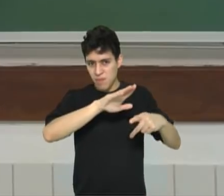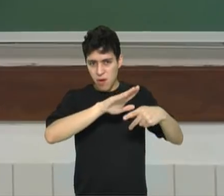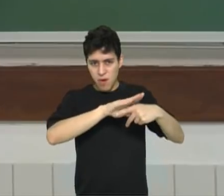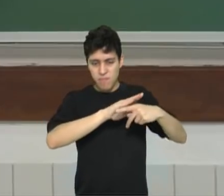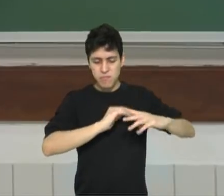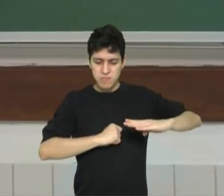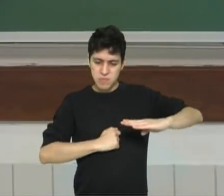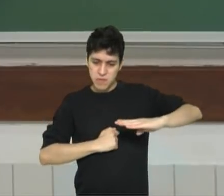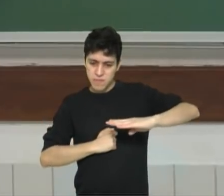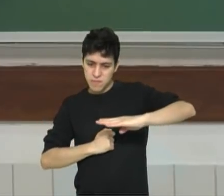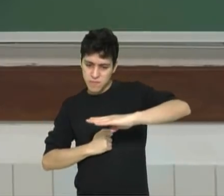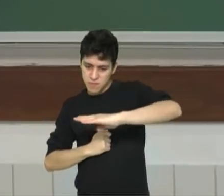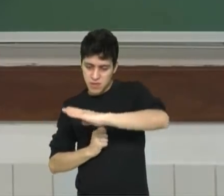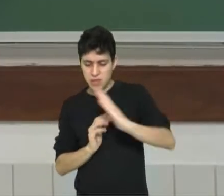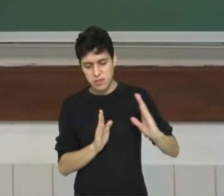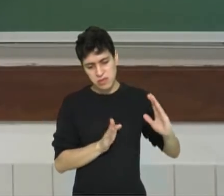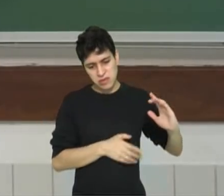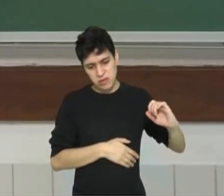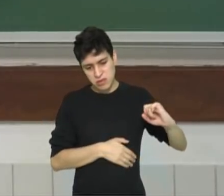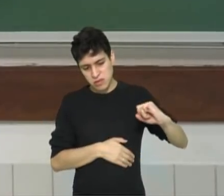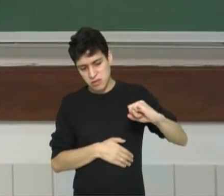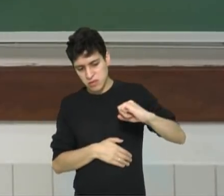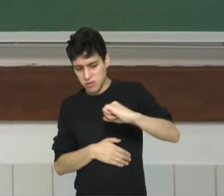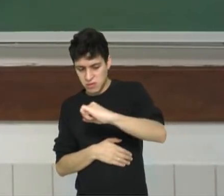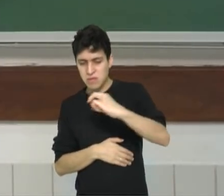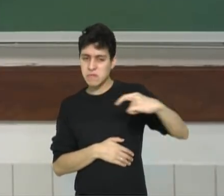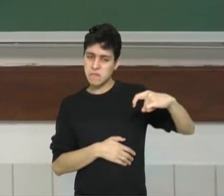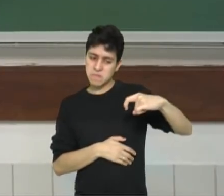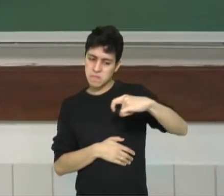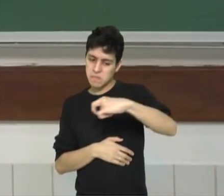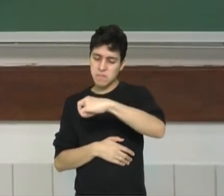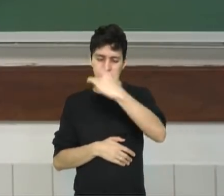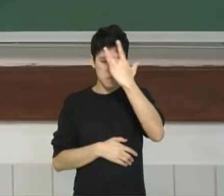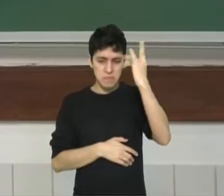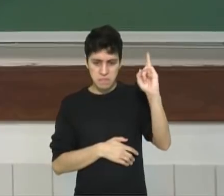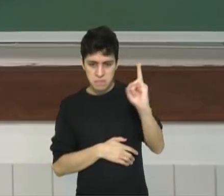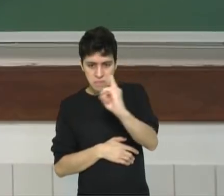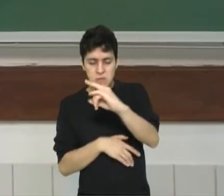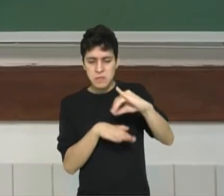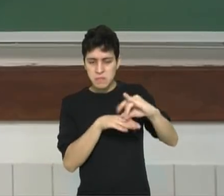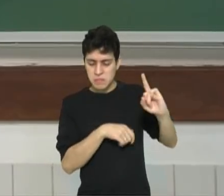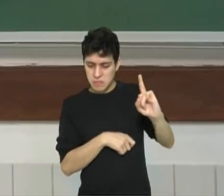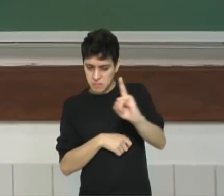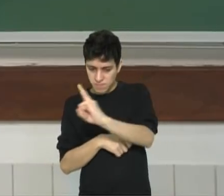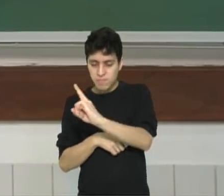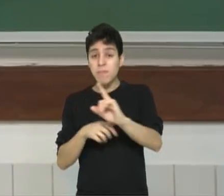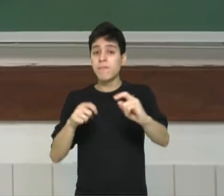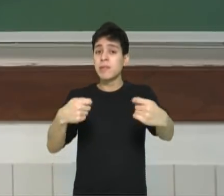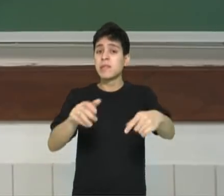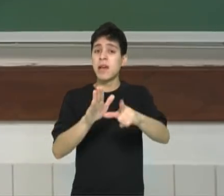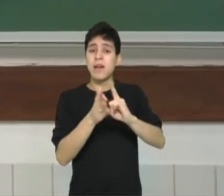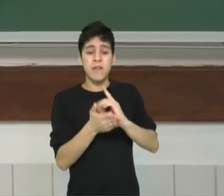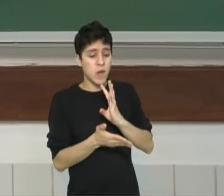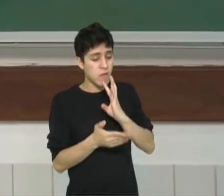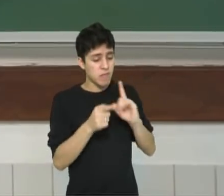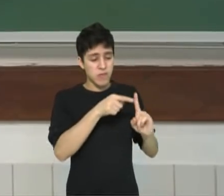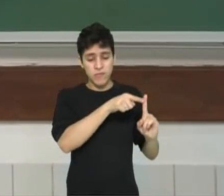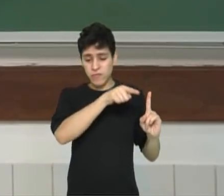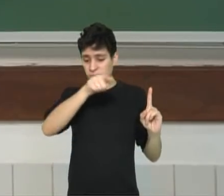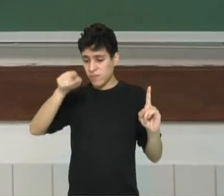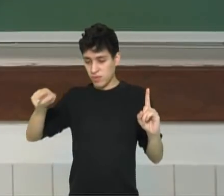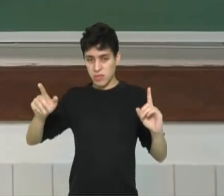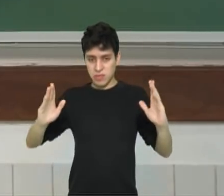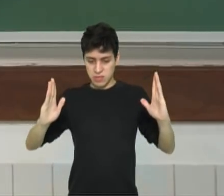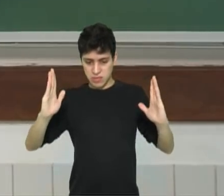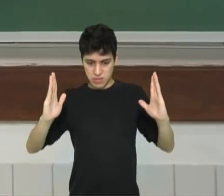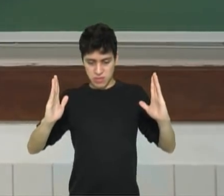tempo, tá? Então, quando a gente calcula a velocidade média, lembrando que a gente precisa conhecer a distância, né, o deslocamento percorrido e o